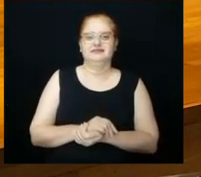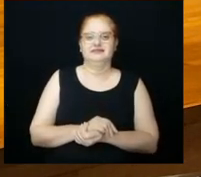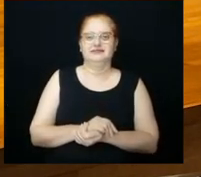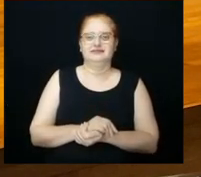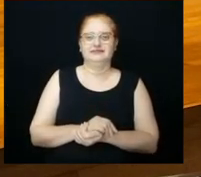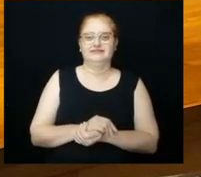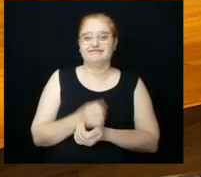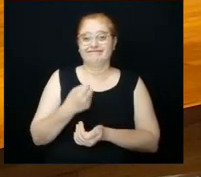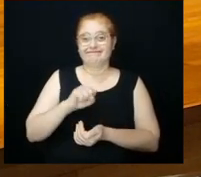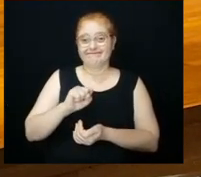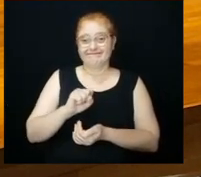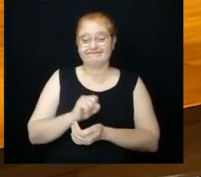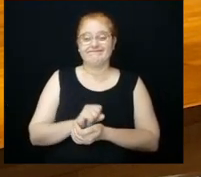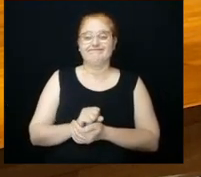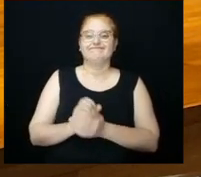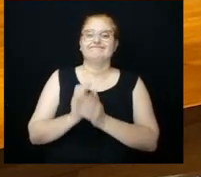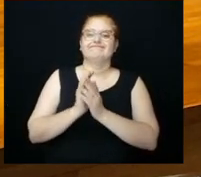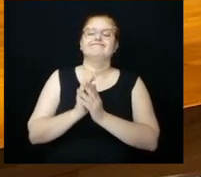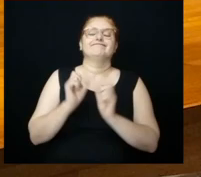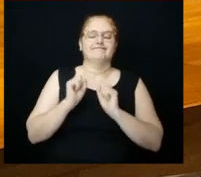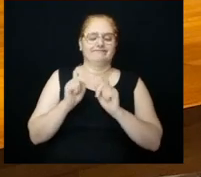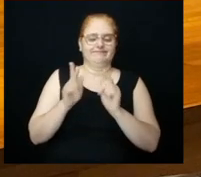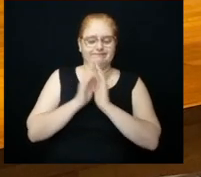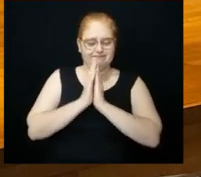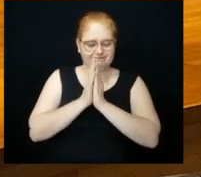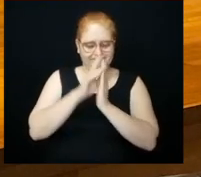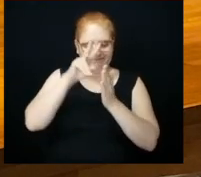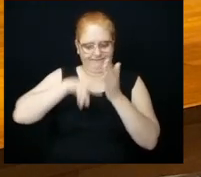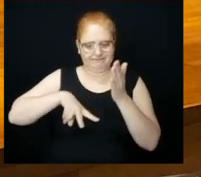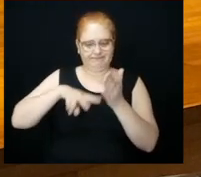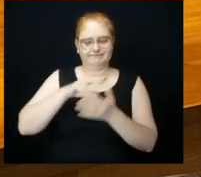Não? Por favor.